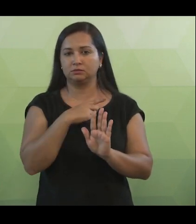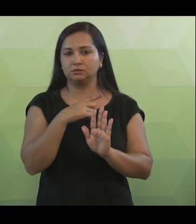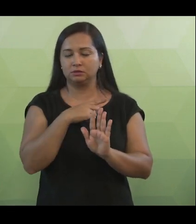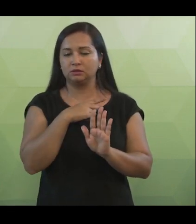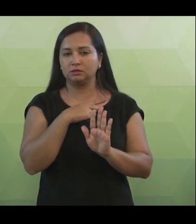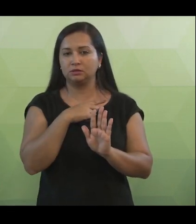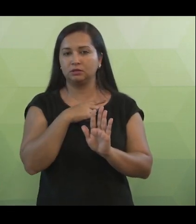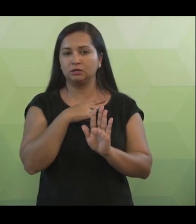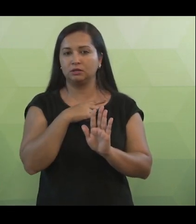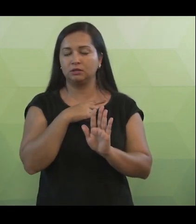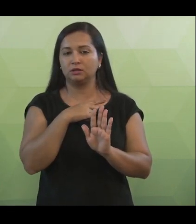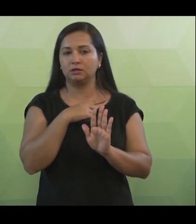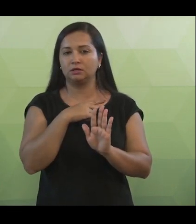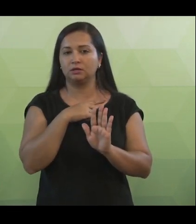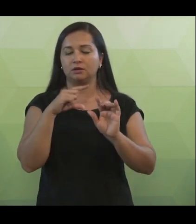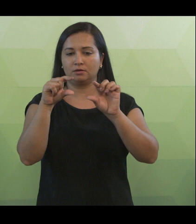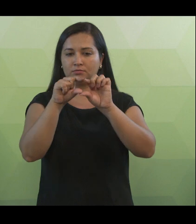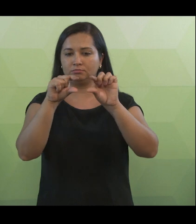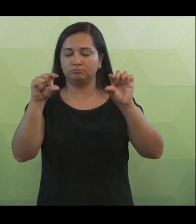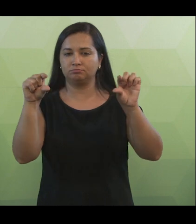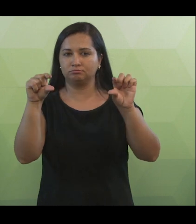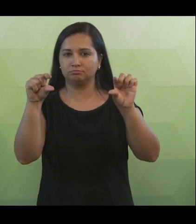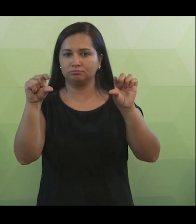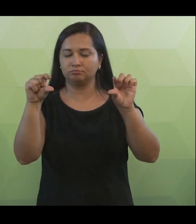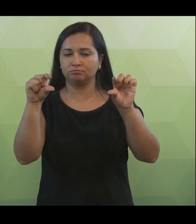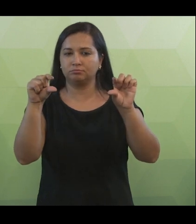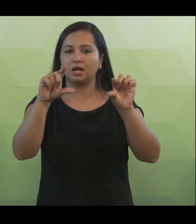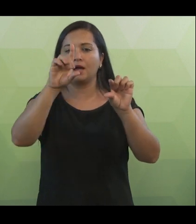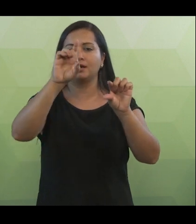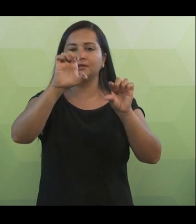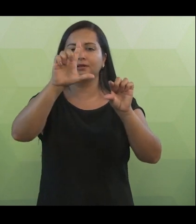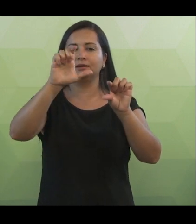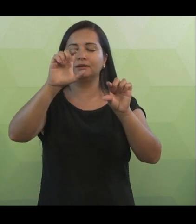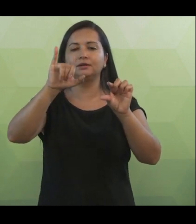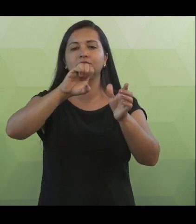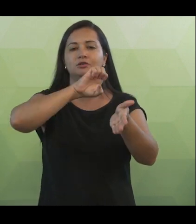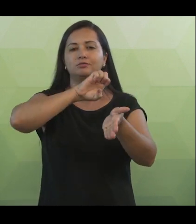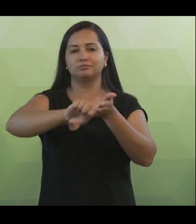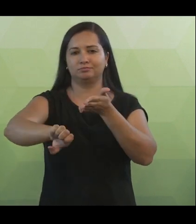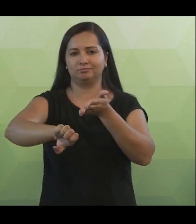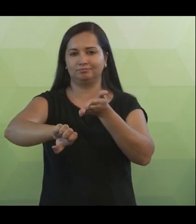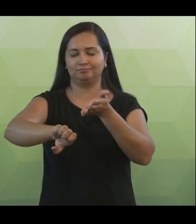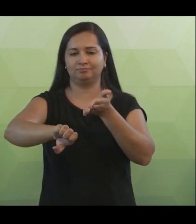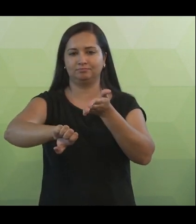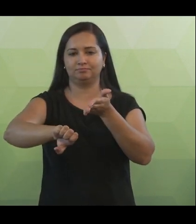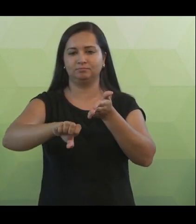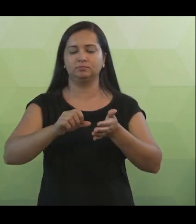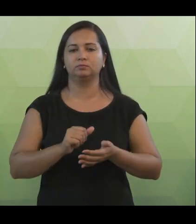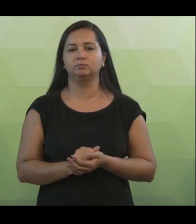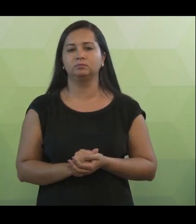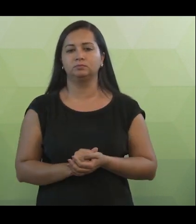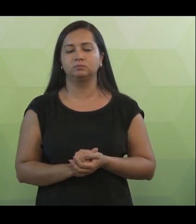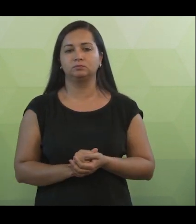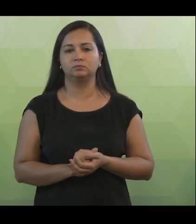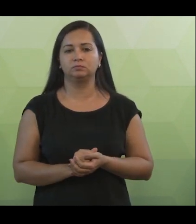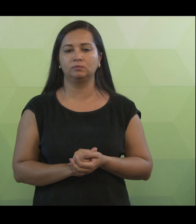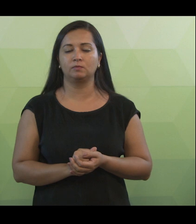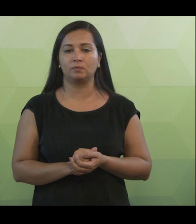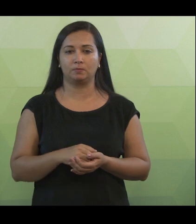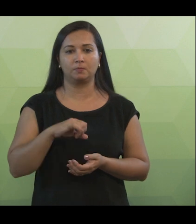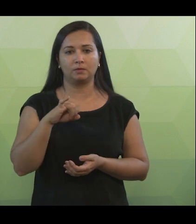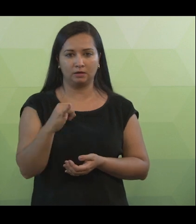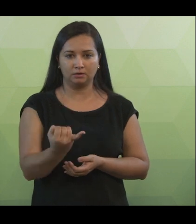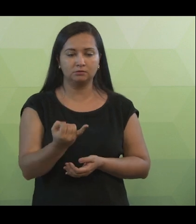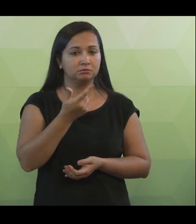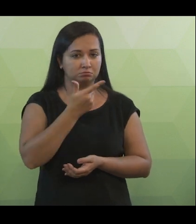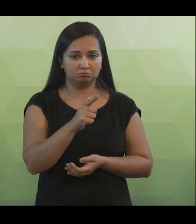um ID, ele chama a função delete e passa esse ID como parâmetro. Caso não